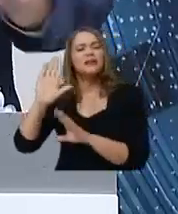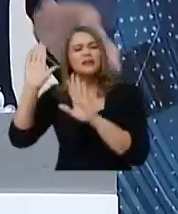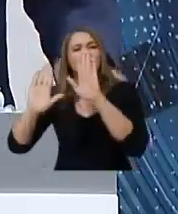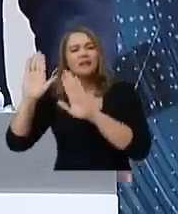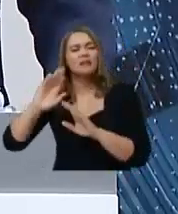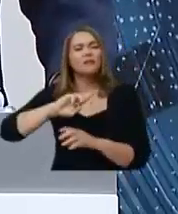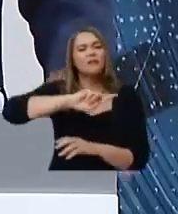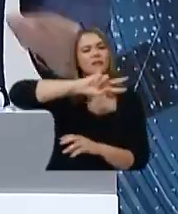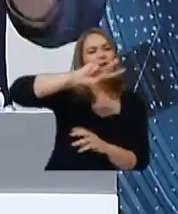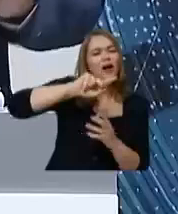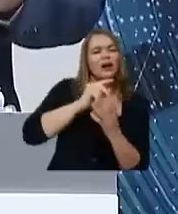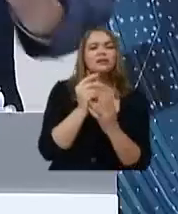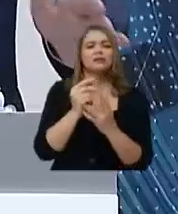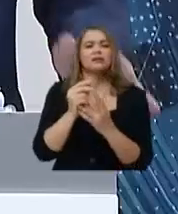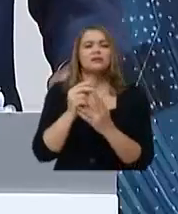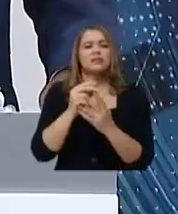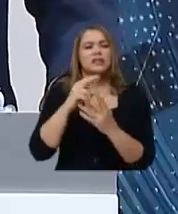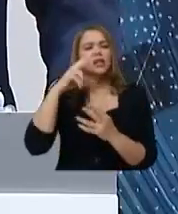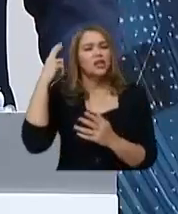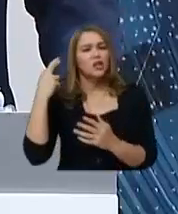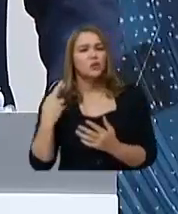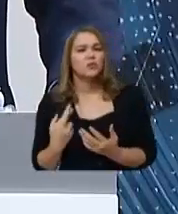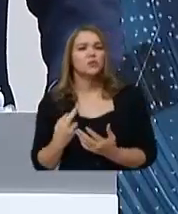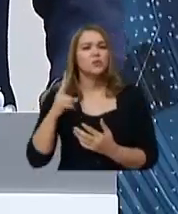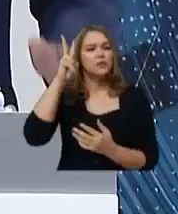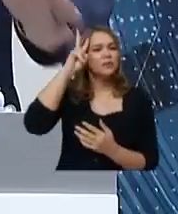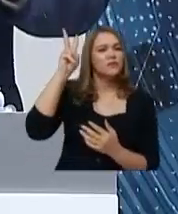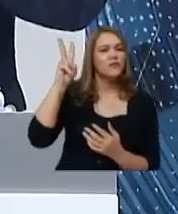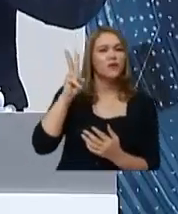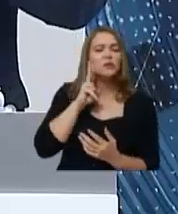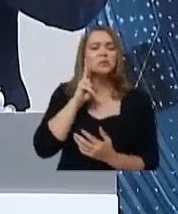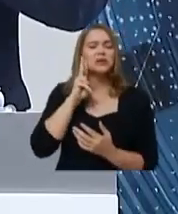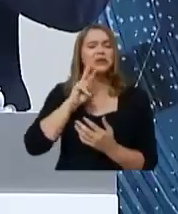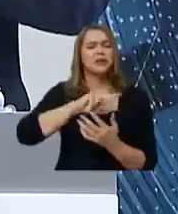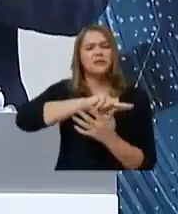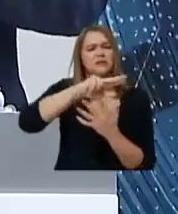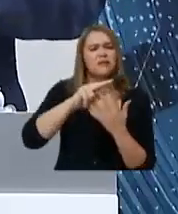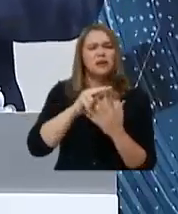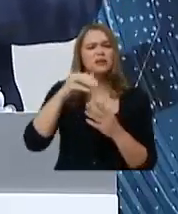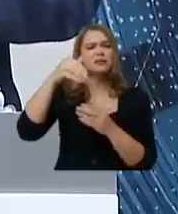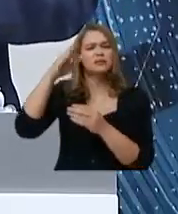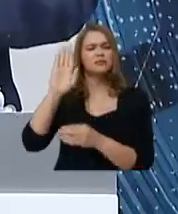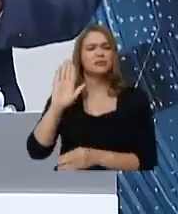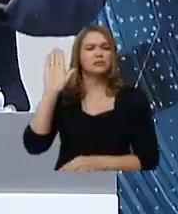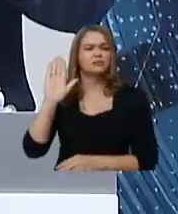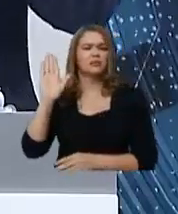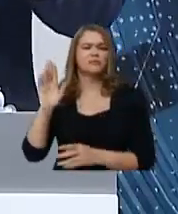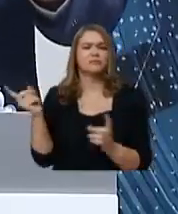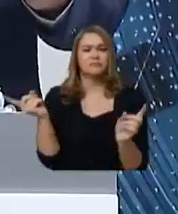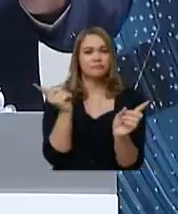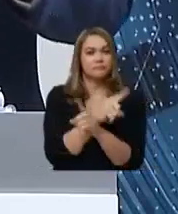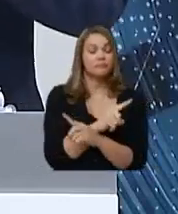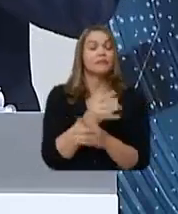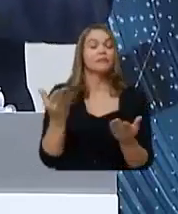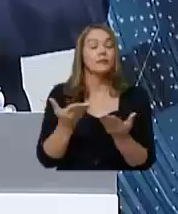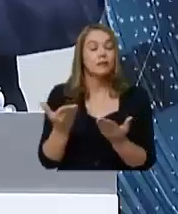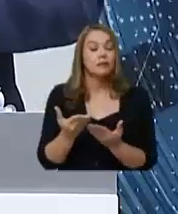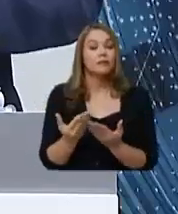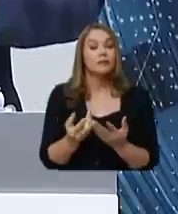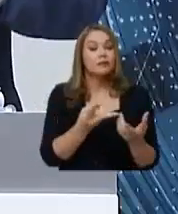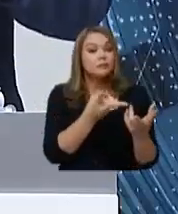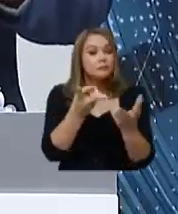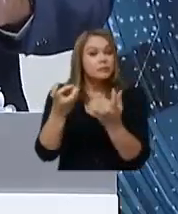Cláudio geriatra vários candidatos de oposição e o que nós estamos vendo agora é que a oposição de